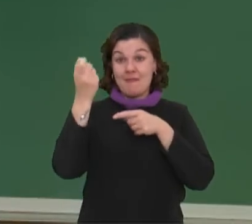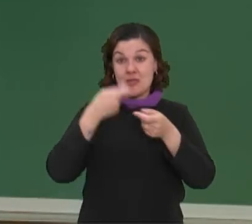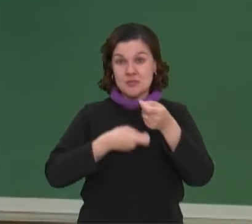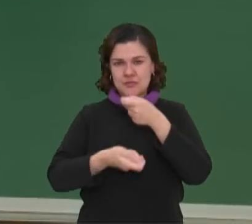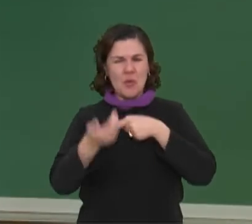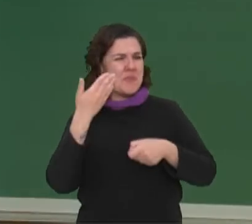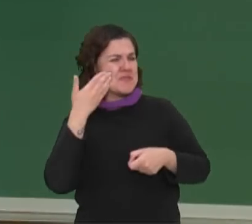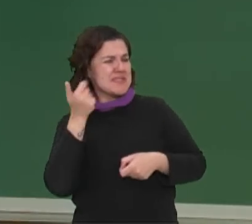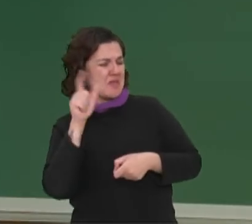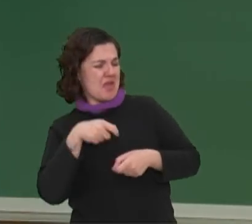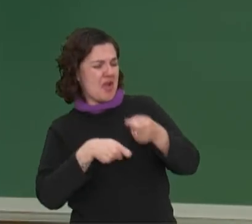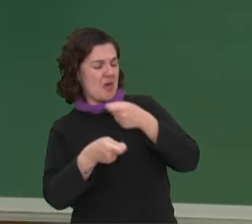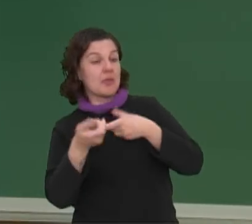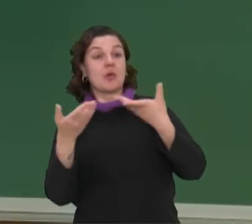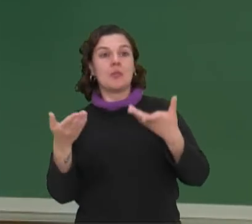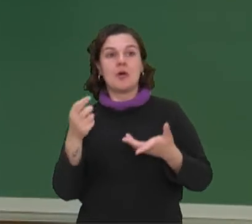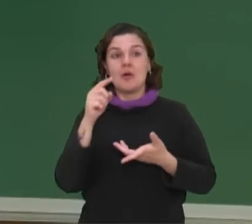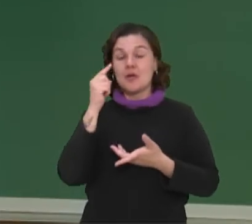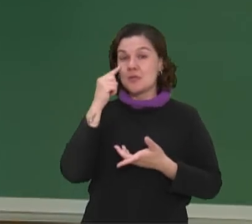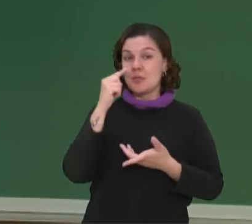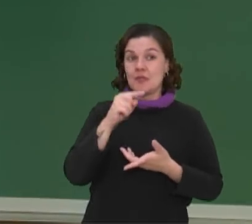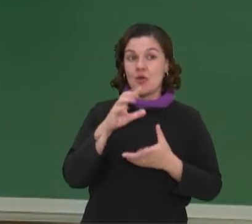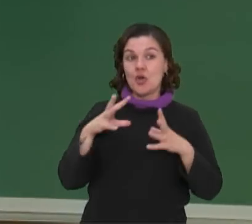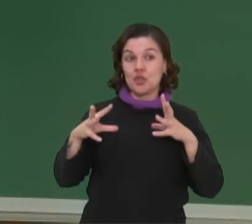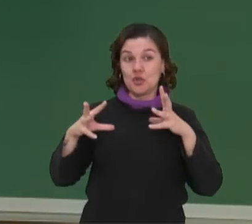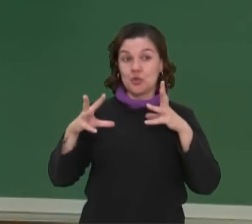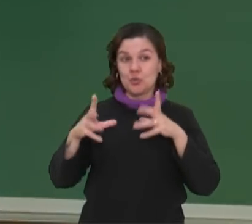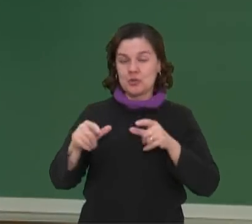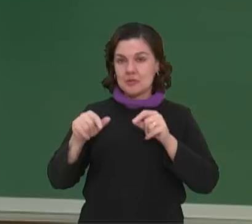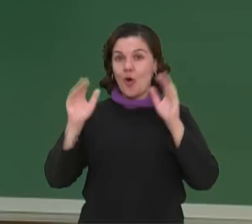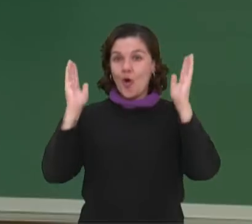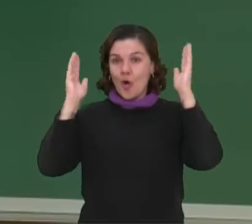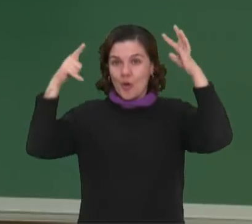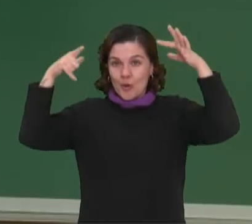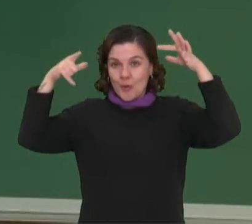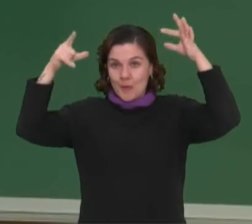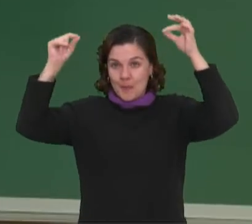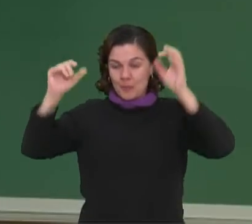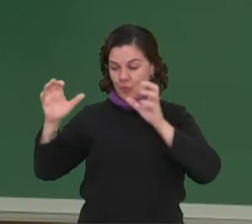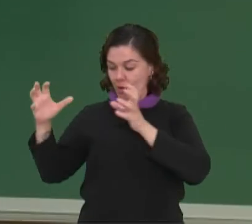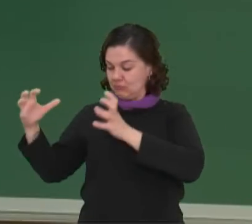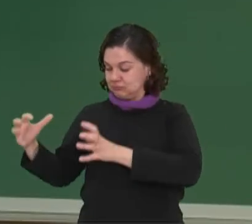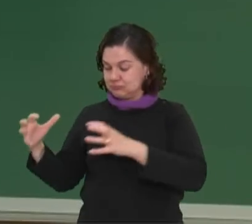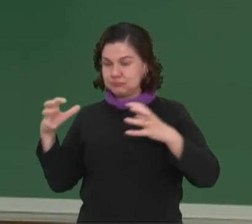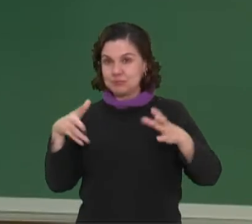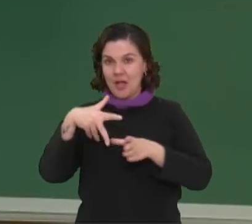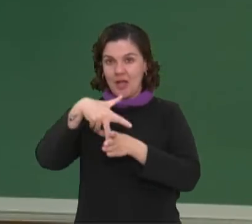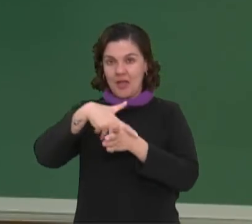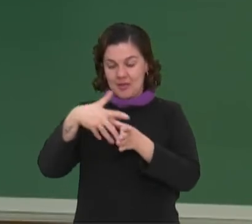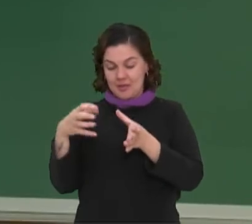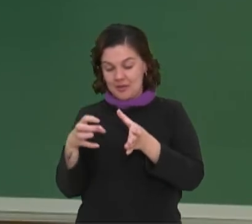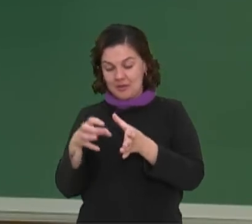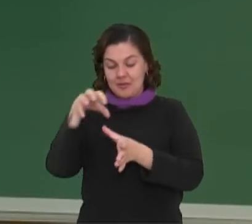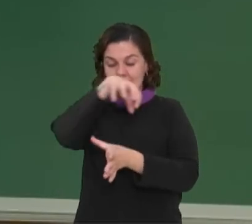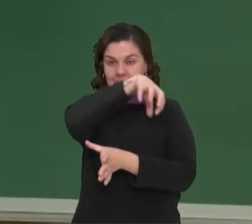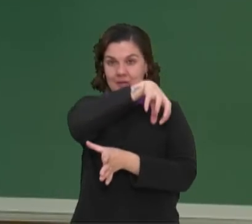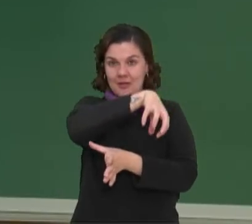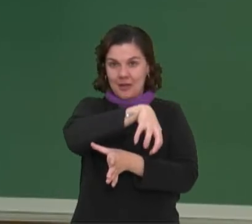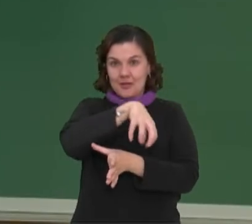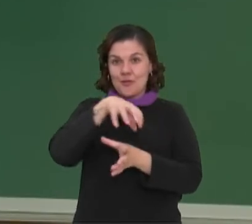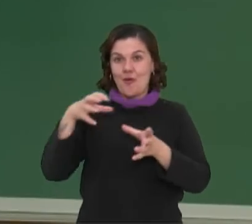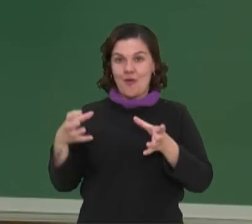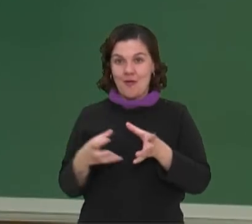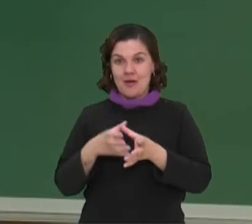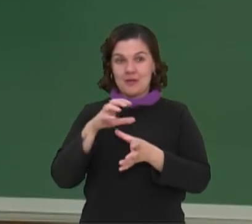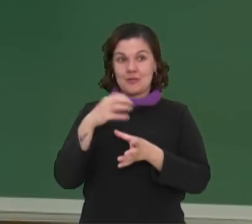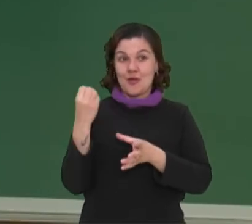gente sabe que é comércio? Você reparou que todas as mulas estão levando cargas para as minas.